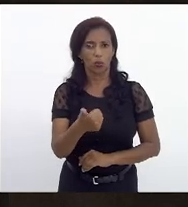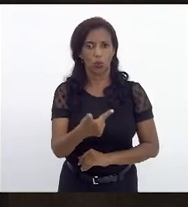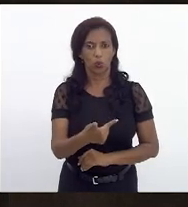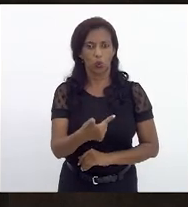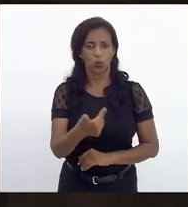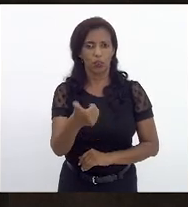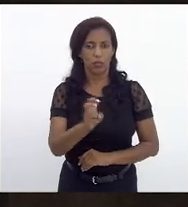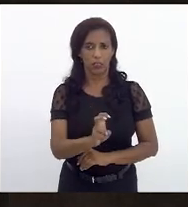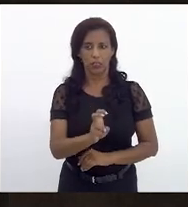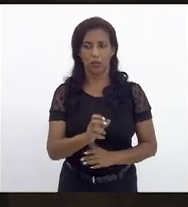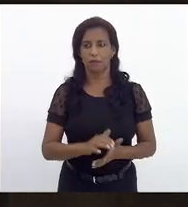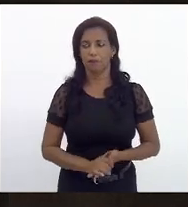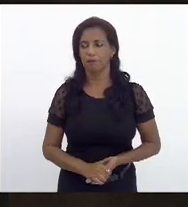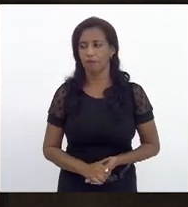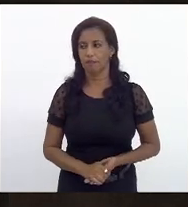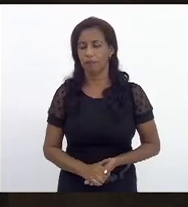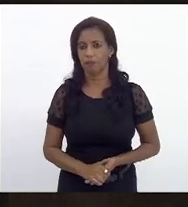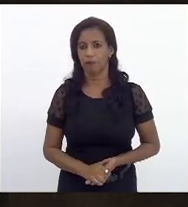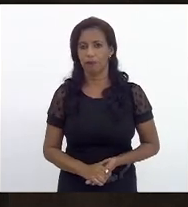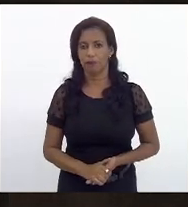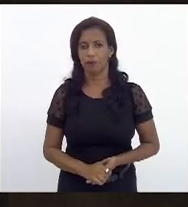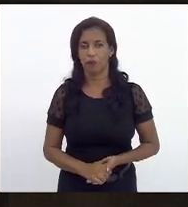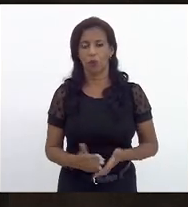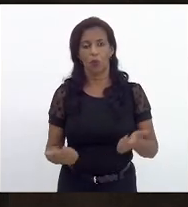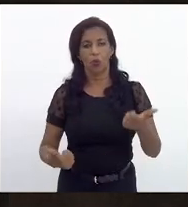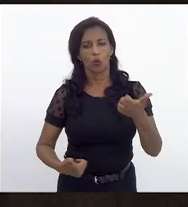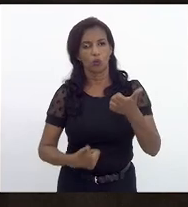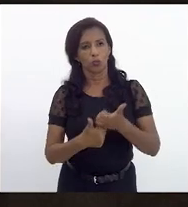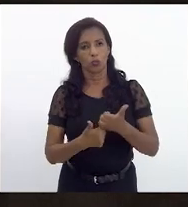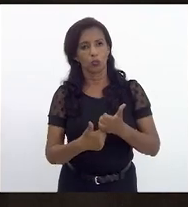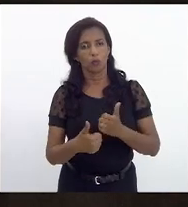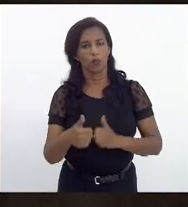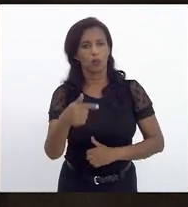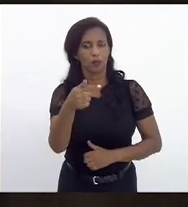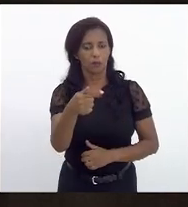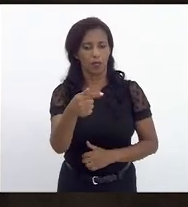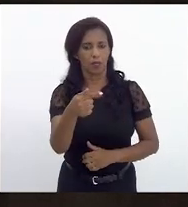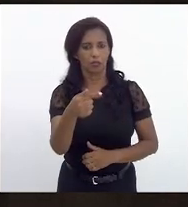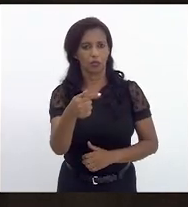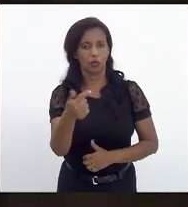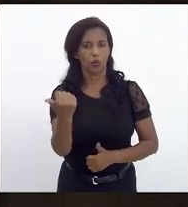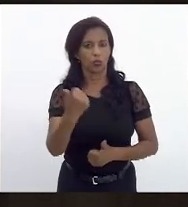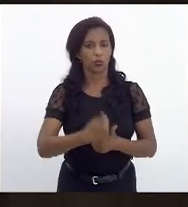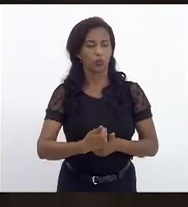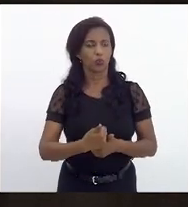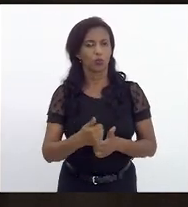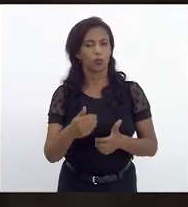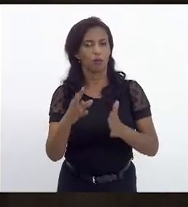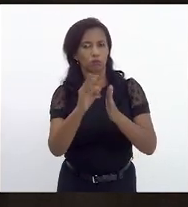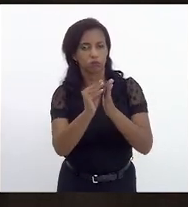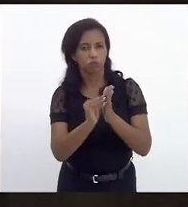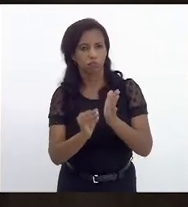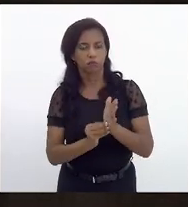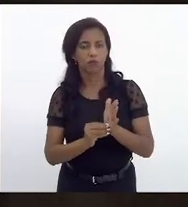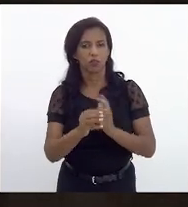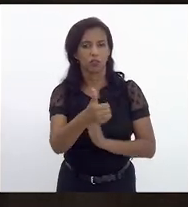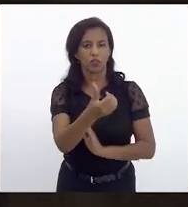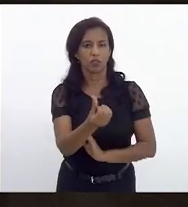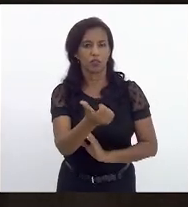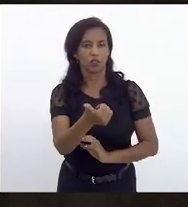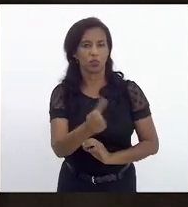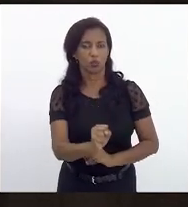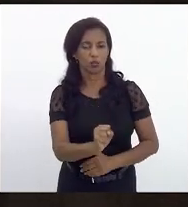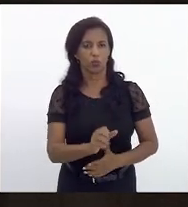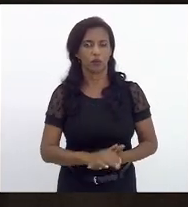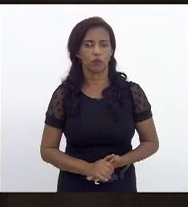12 e 15. Favorável com subemenda à emenda 7. Favorável com subemendas aglutinativas às emendas 16 e